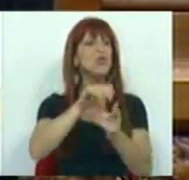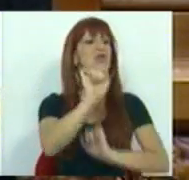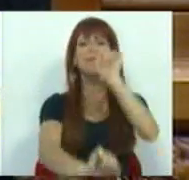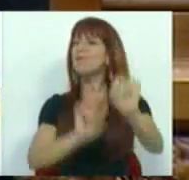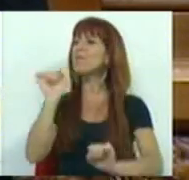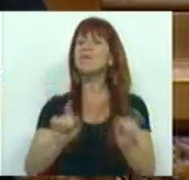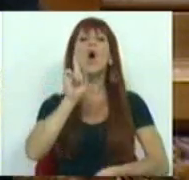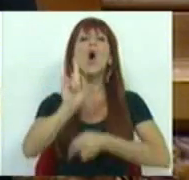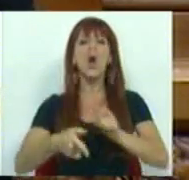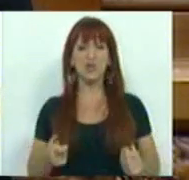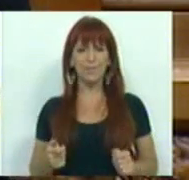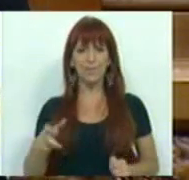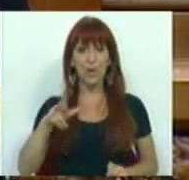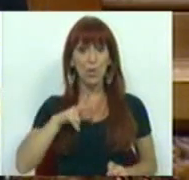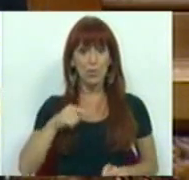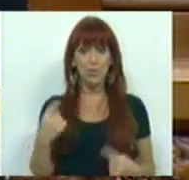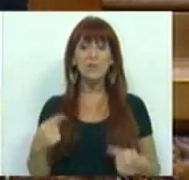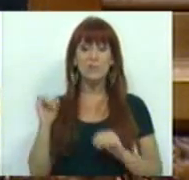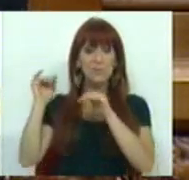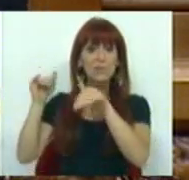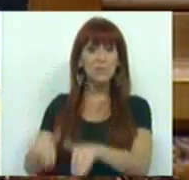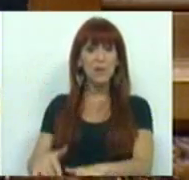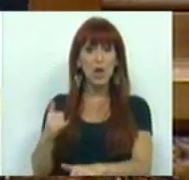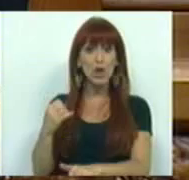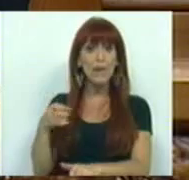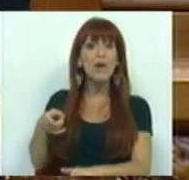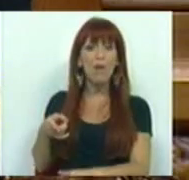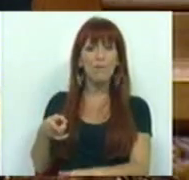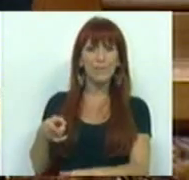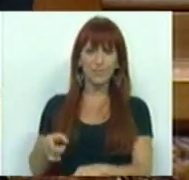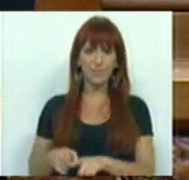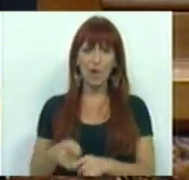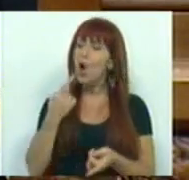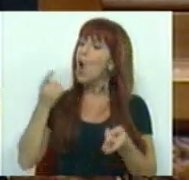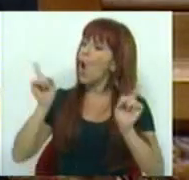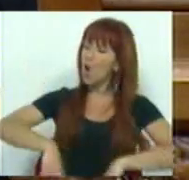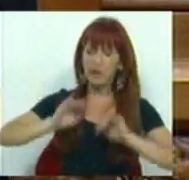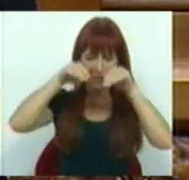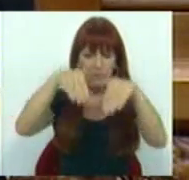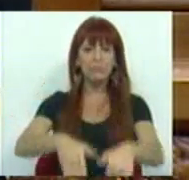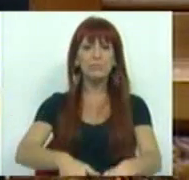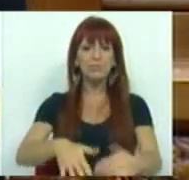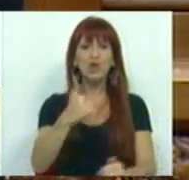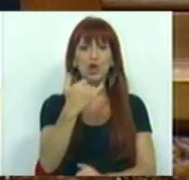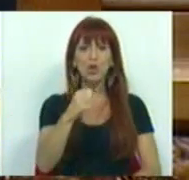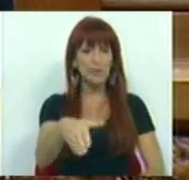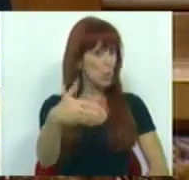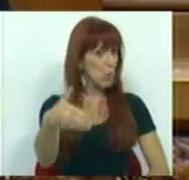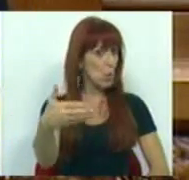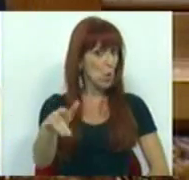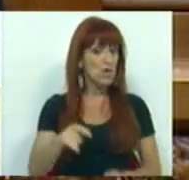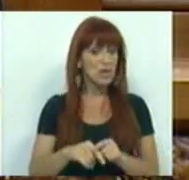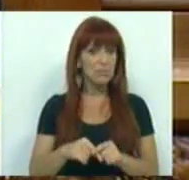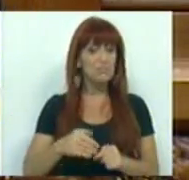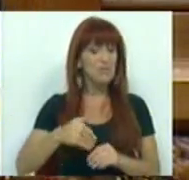posições. Portugal esteve em recessão em 2009, volta à recessão em 2011